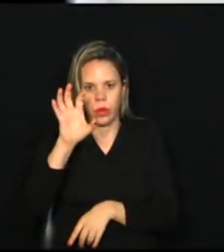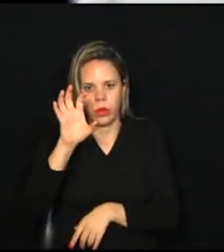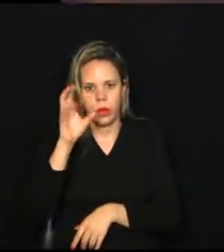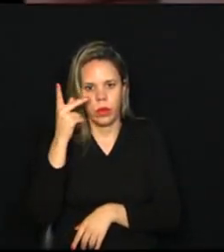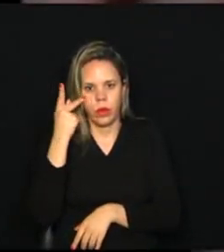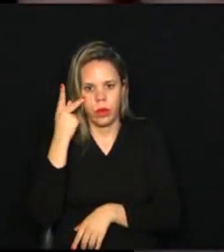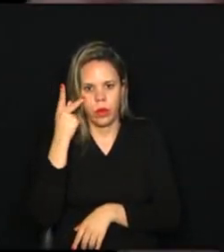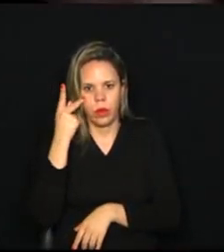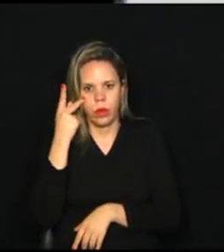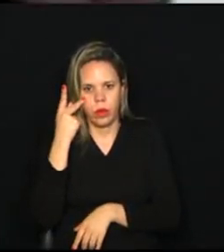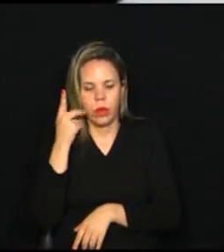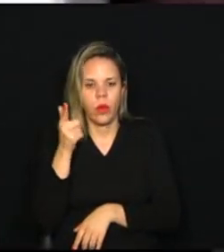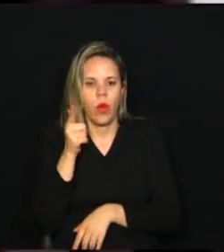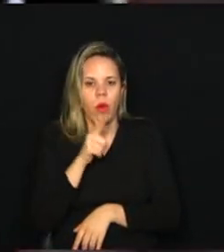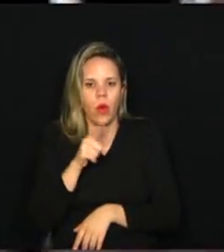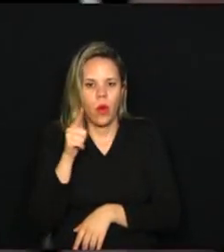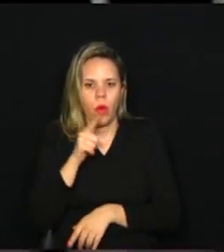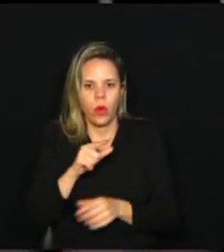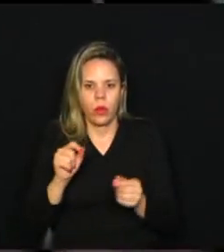que conseguiu fazer